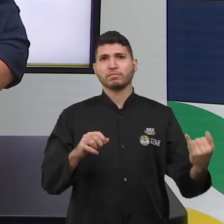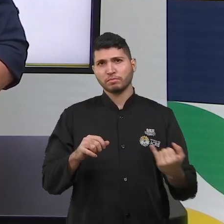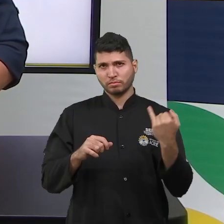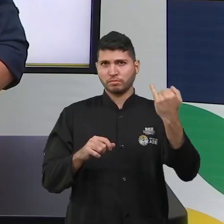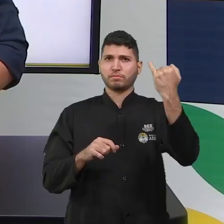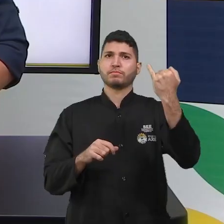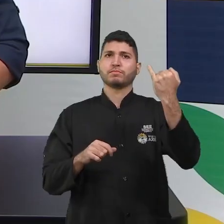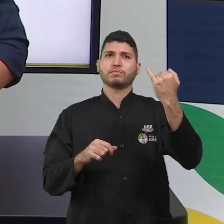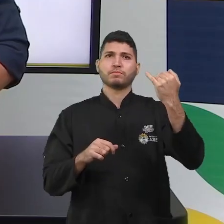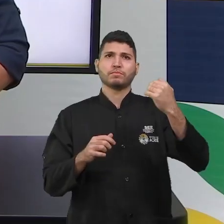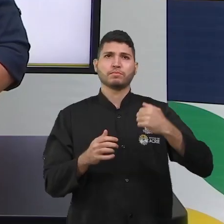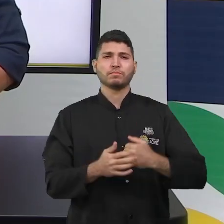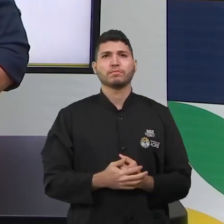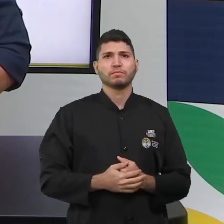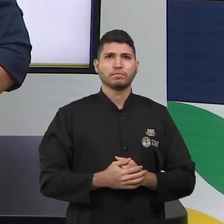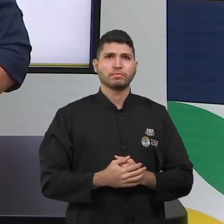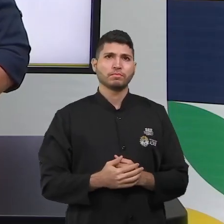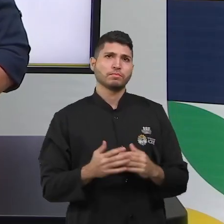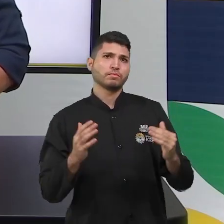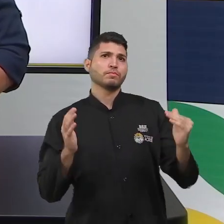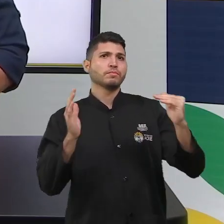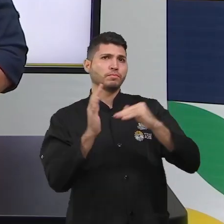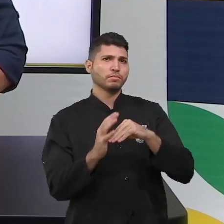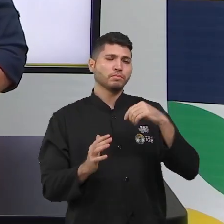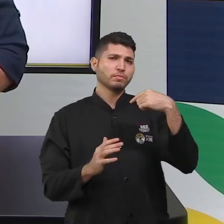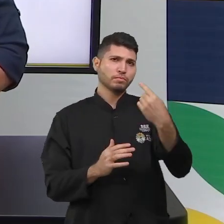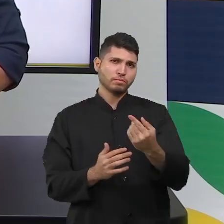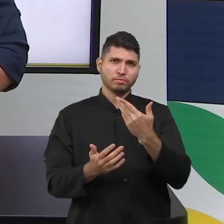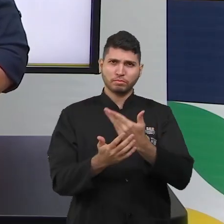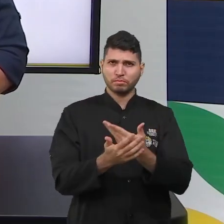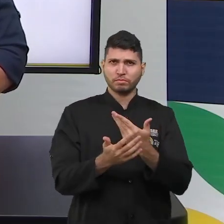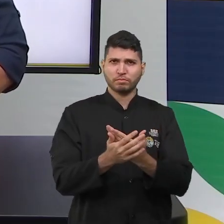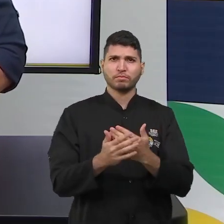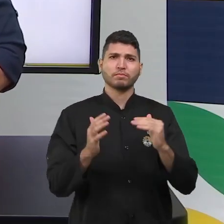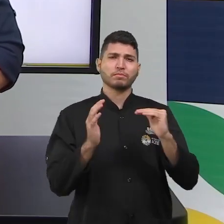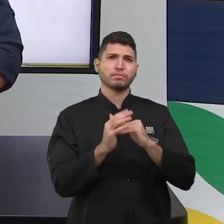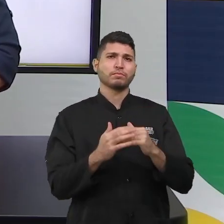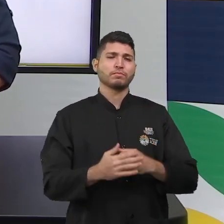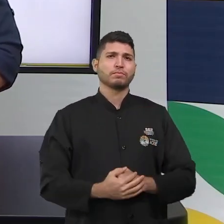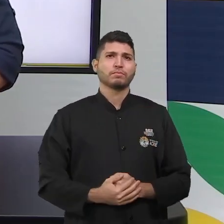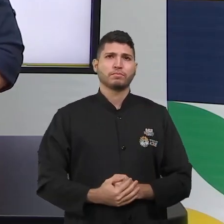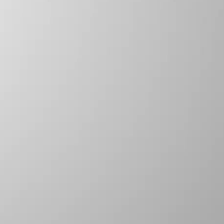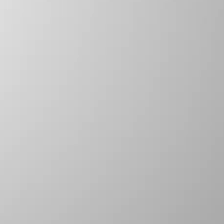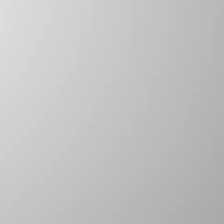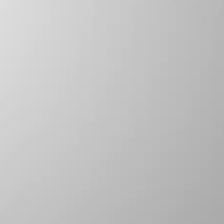importante, muito relevante. Eu vejo vocês em breve numa próxima aula. Até mais!